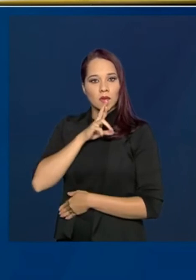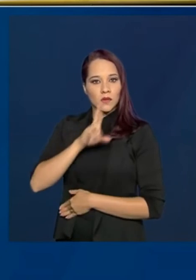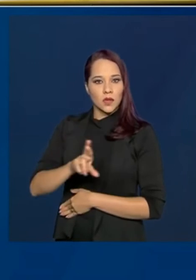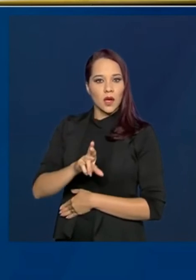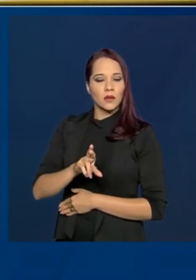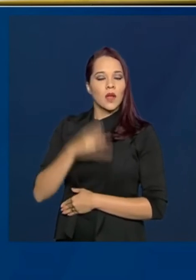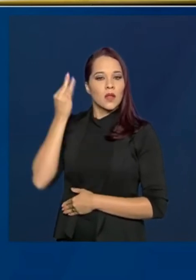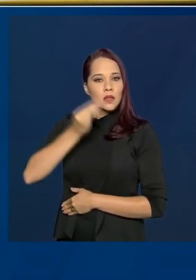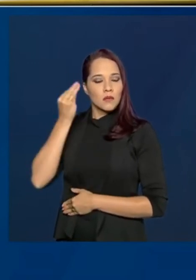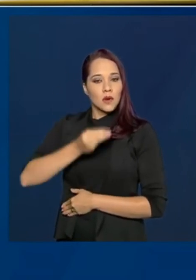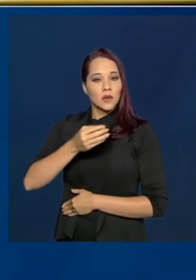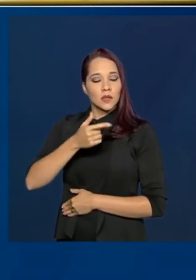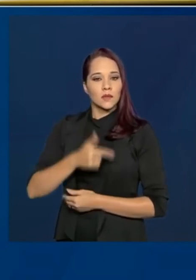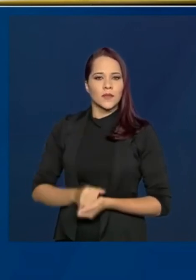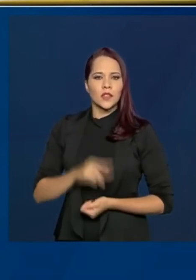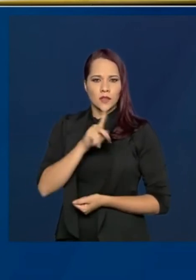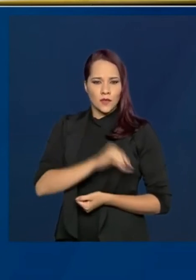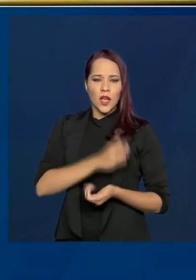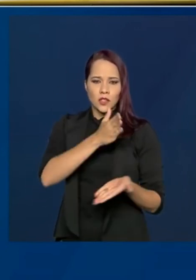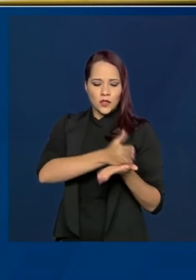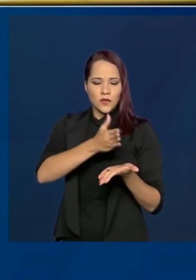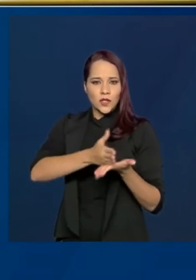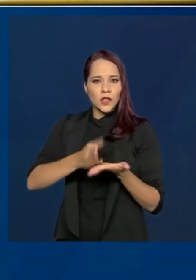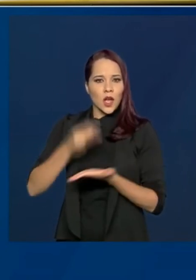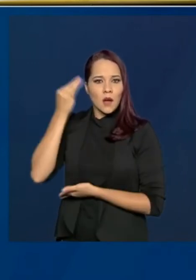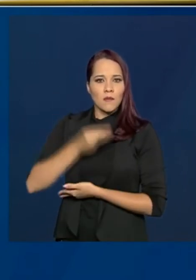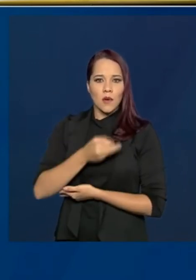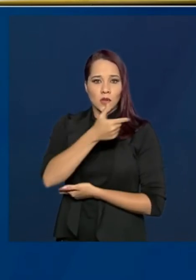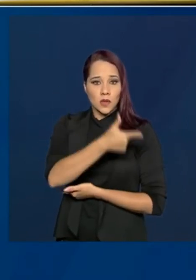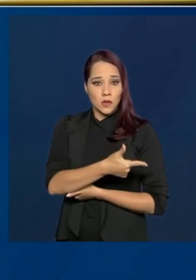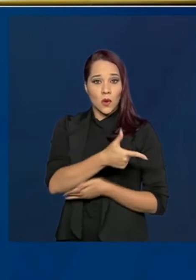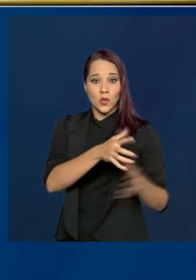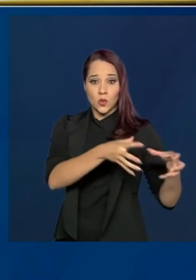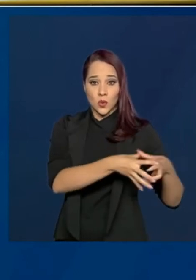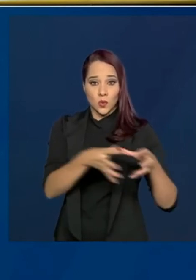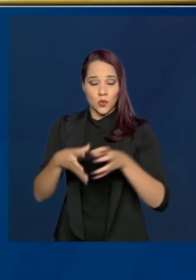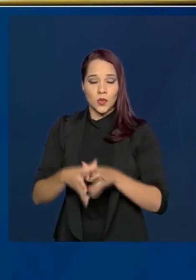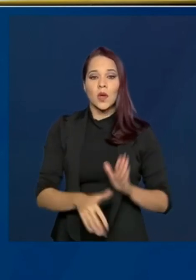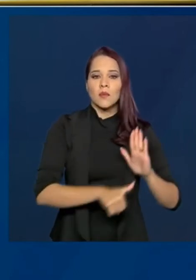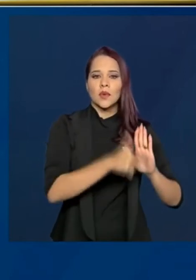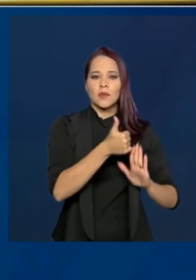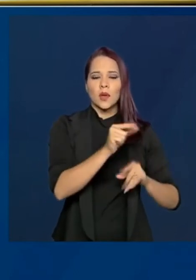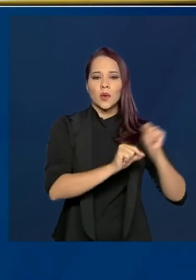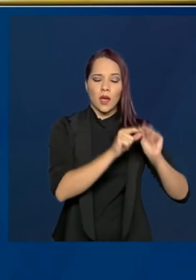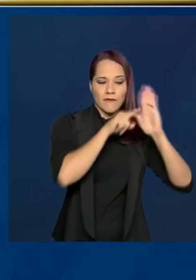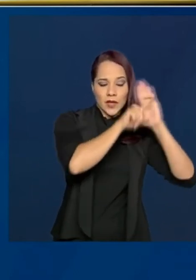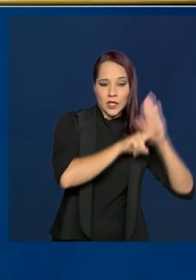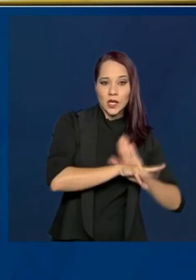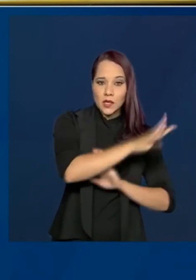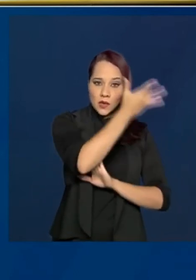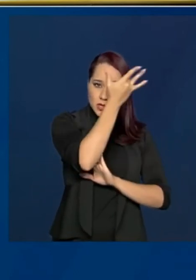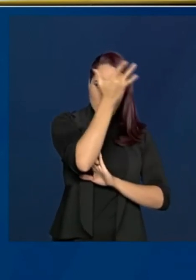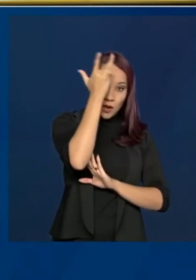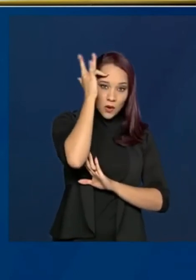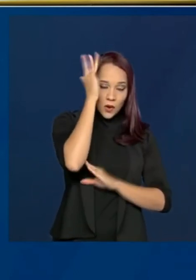da amostra. Nós vamos dividir as amostras em 2 grupos. Primeiro, nós trabalhamos com a investigação da saúde